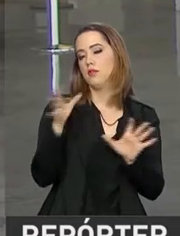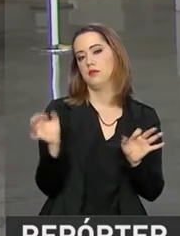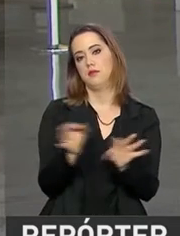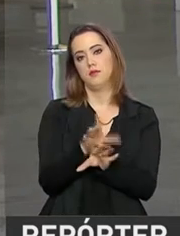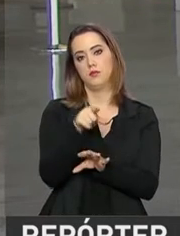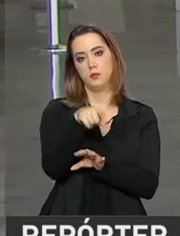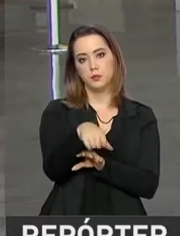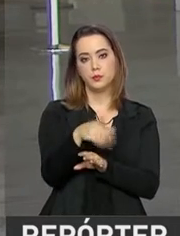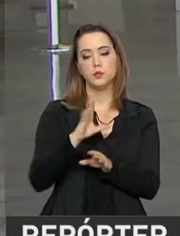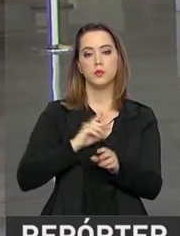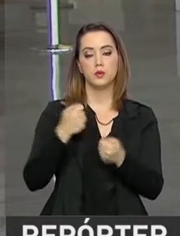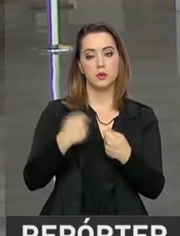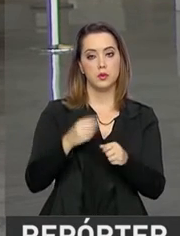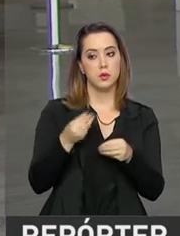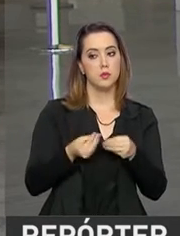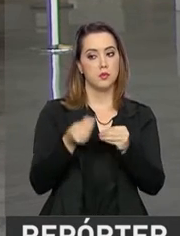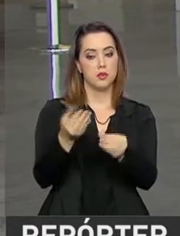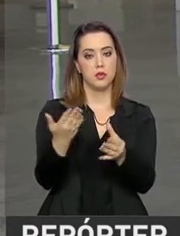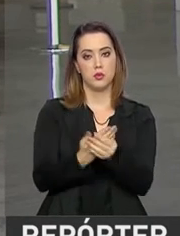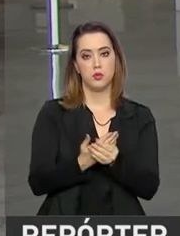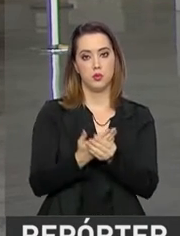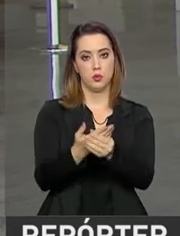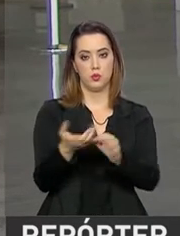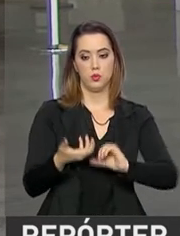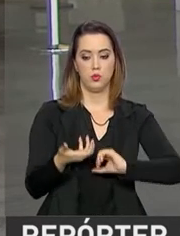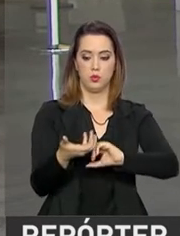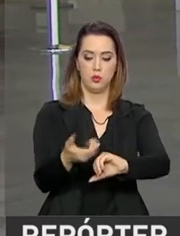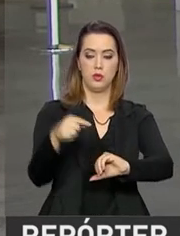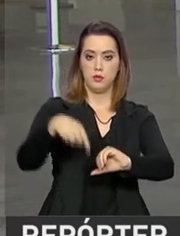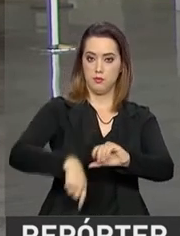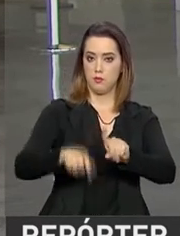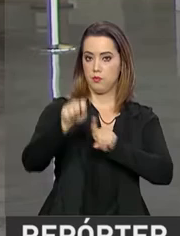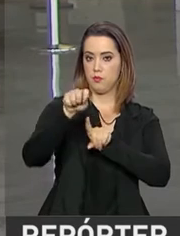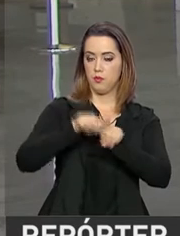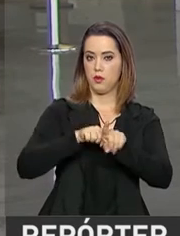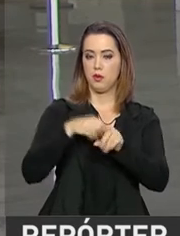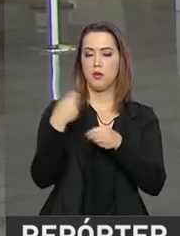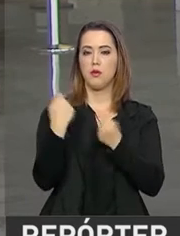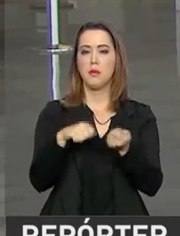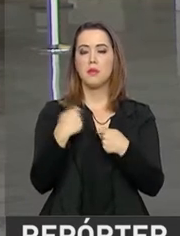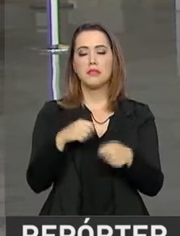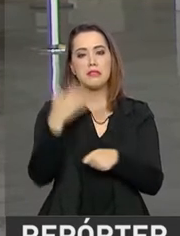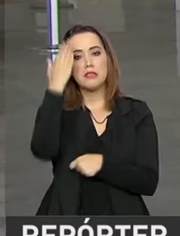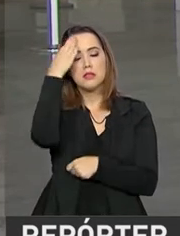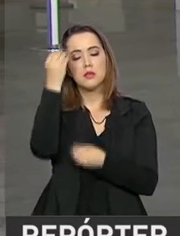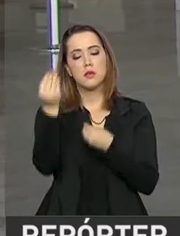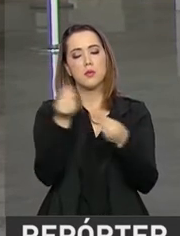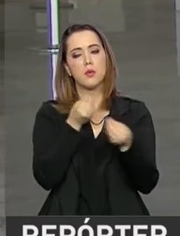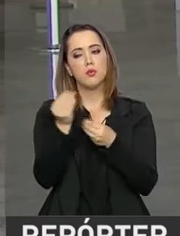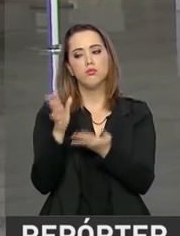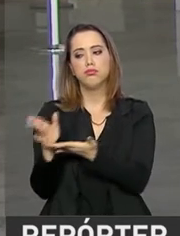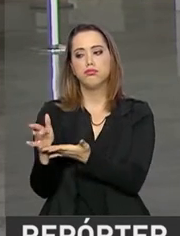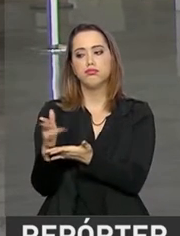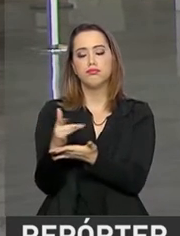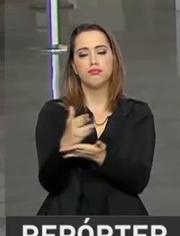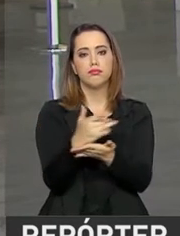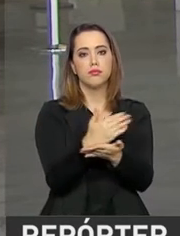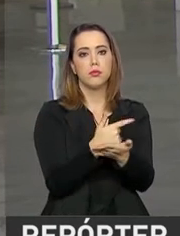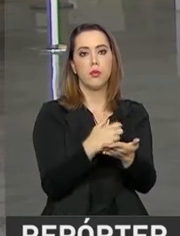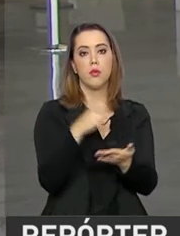nacional até o fim deste mês e precisa achar encontrar a fonte de receitas equivalente a